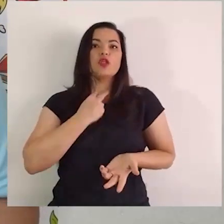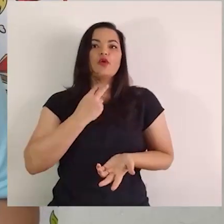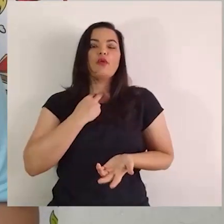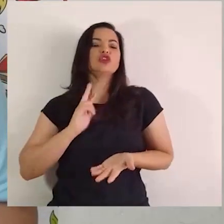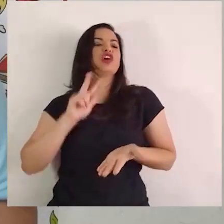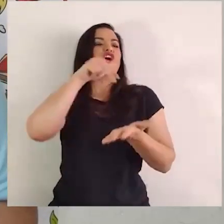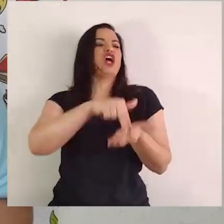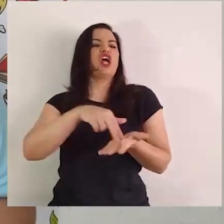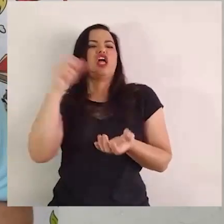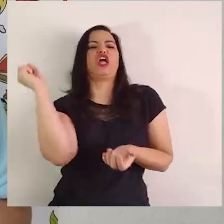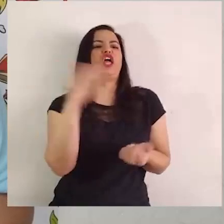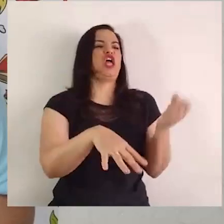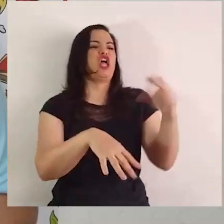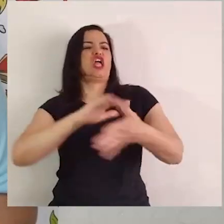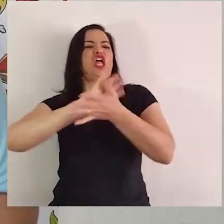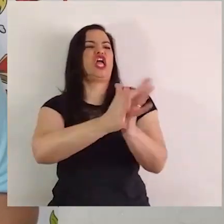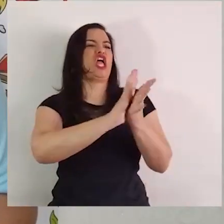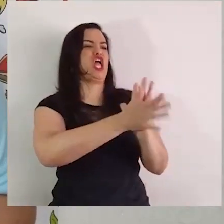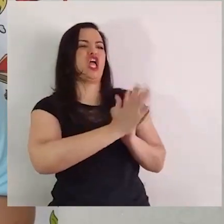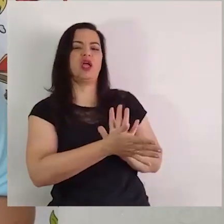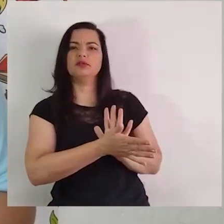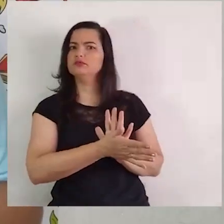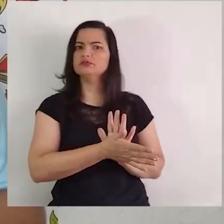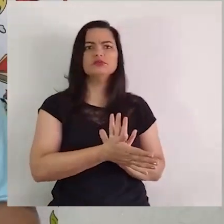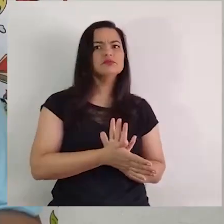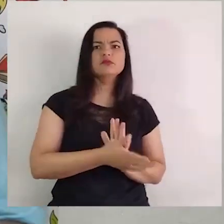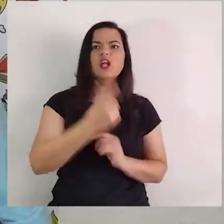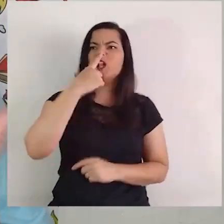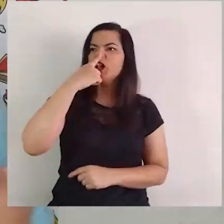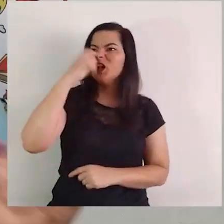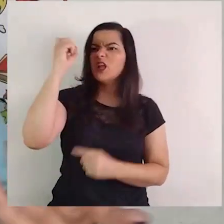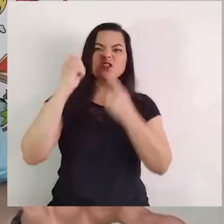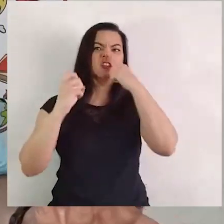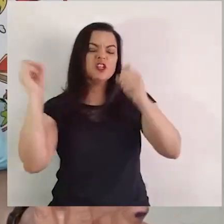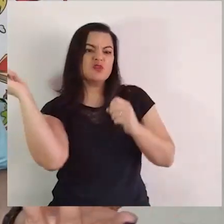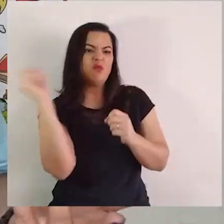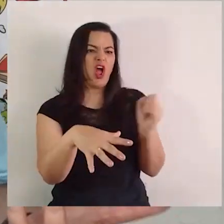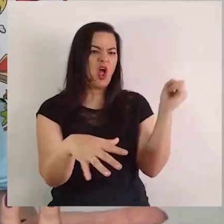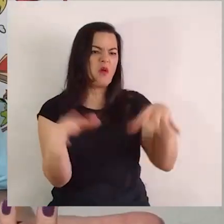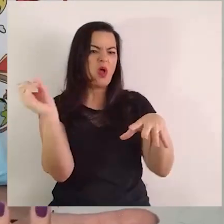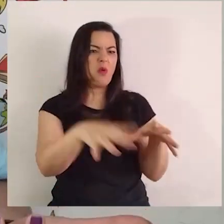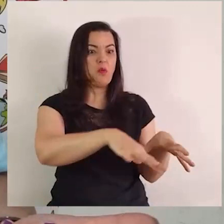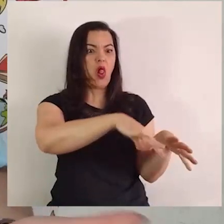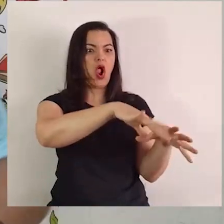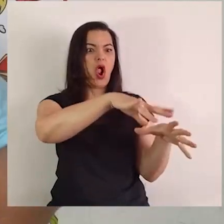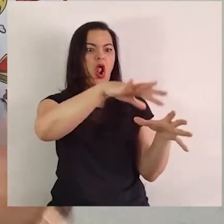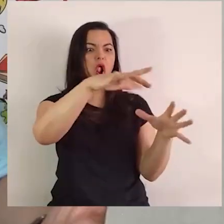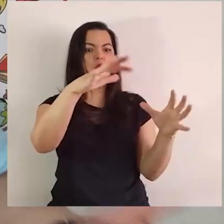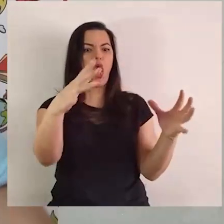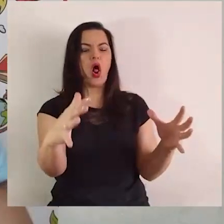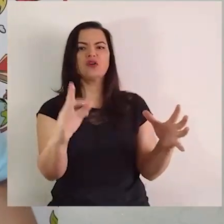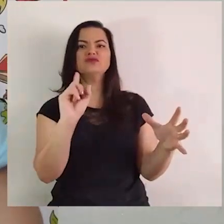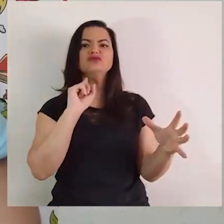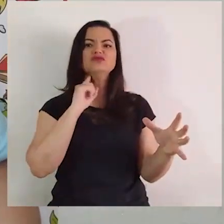chegar lá e destruir o que tem nessa praça. Eu não posso jogar quantidade excessiva de lixo, deixar